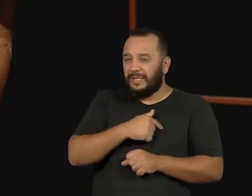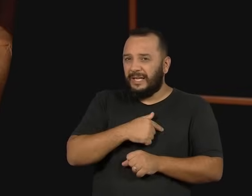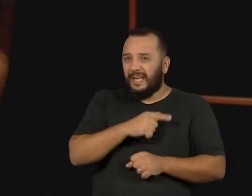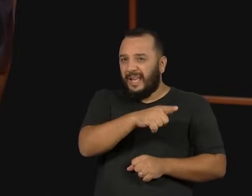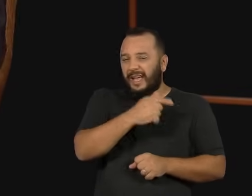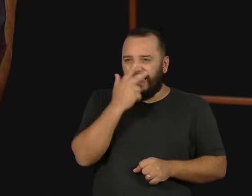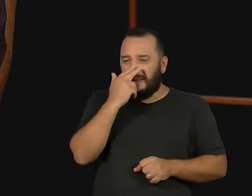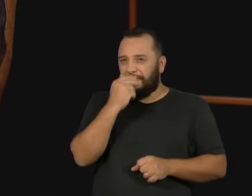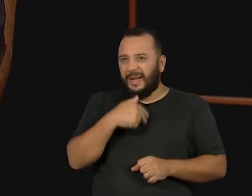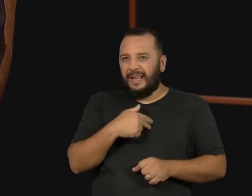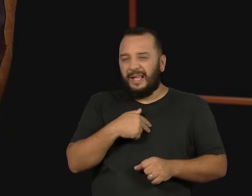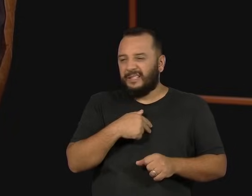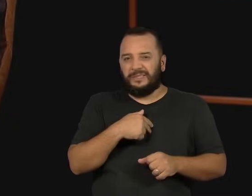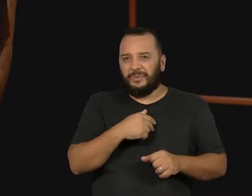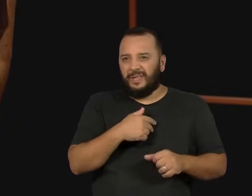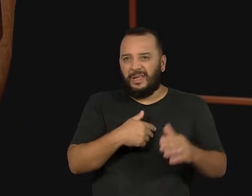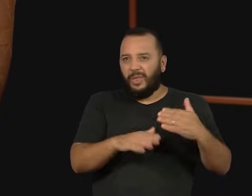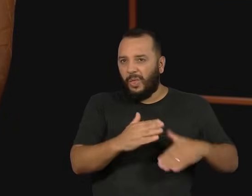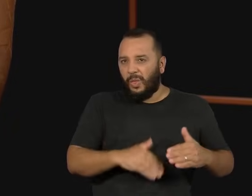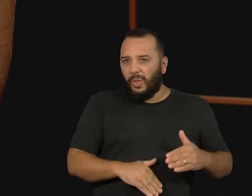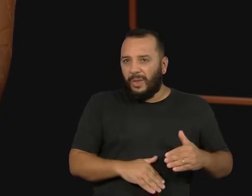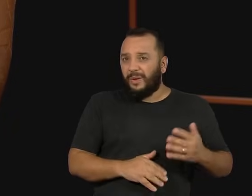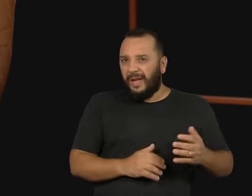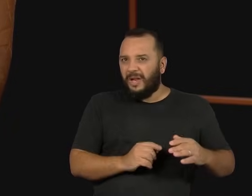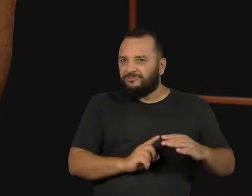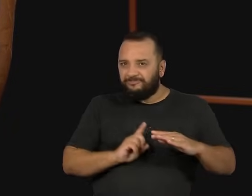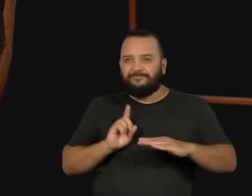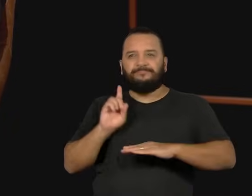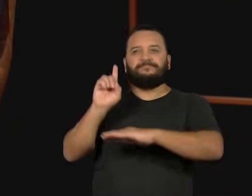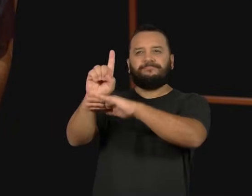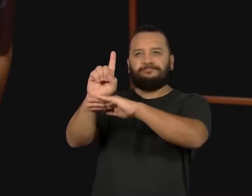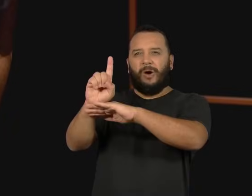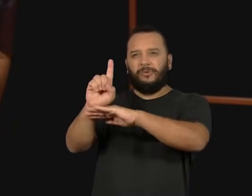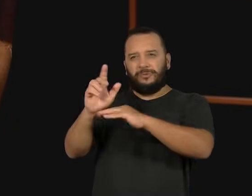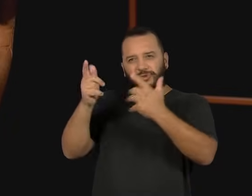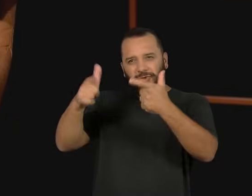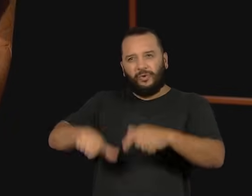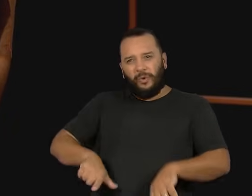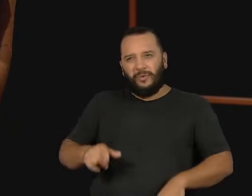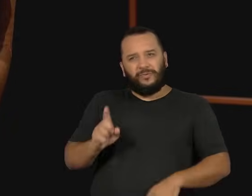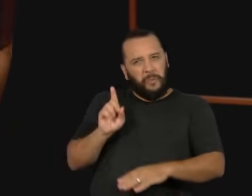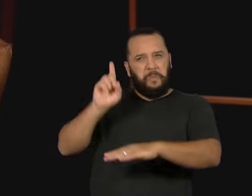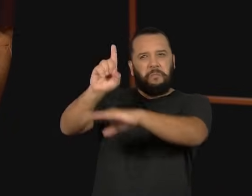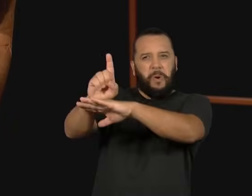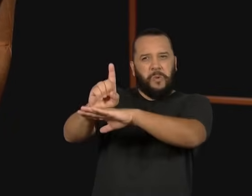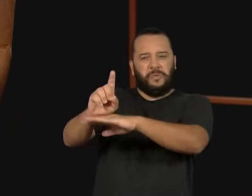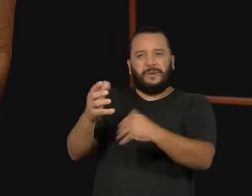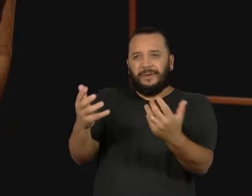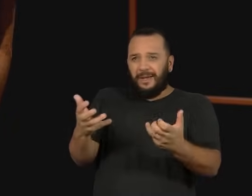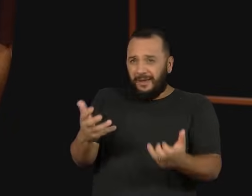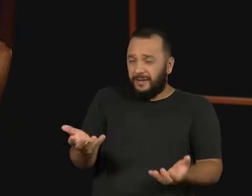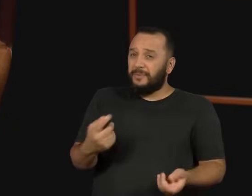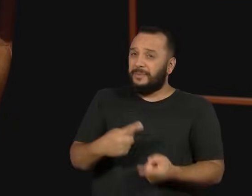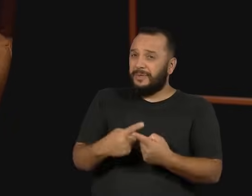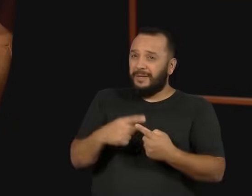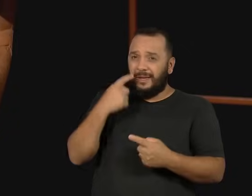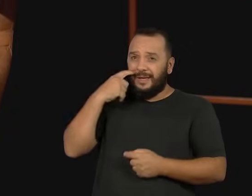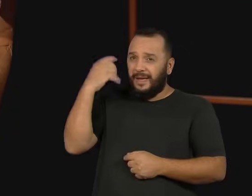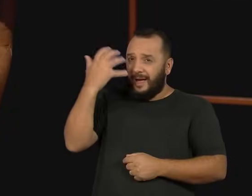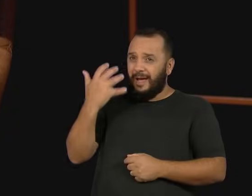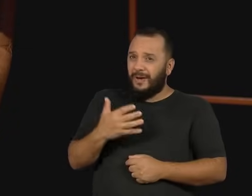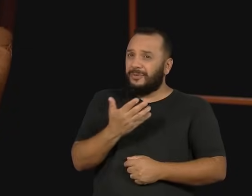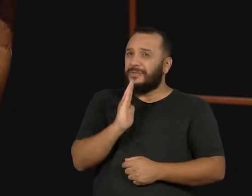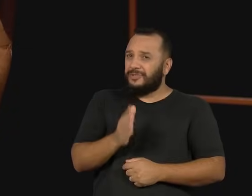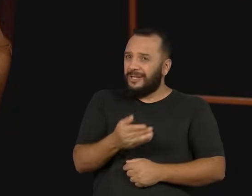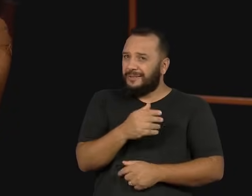isso visível, né? De novo, né? De novo de maneira nova, porque já era uma Elza em